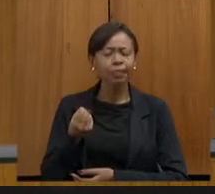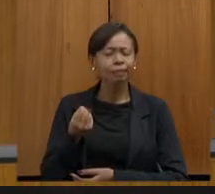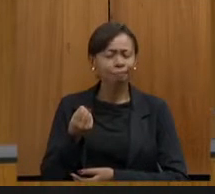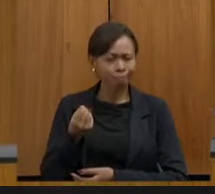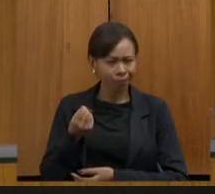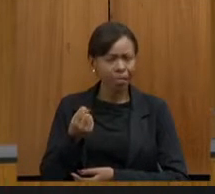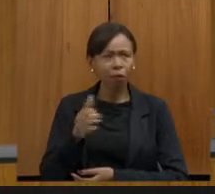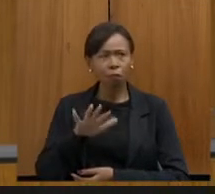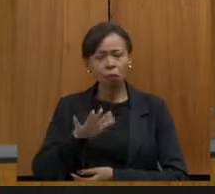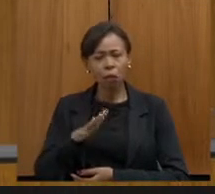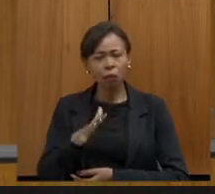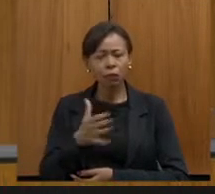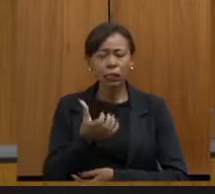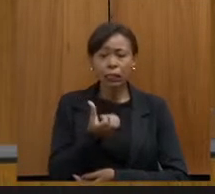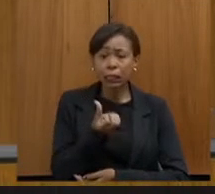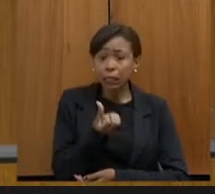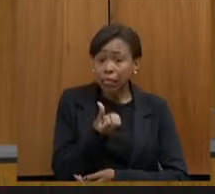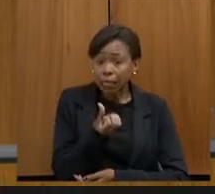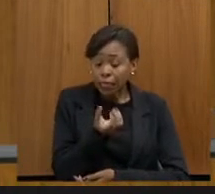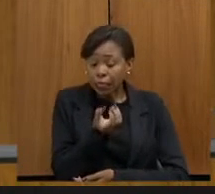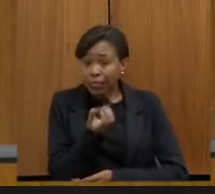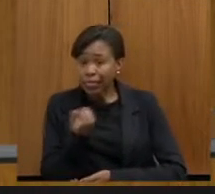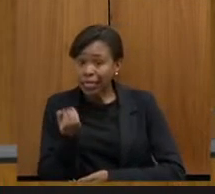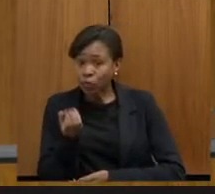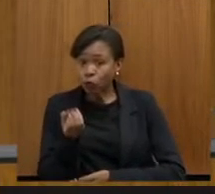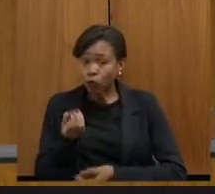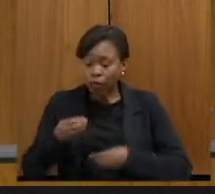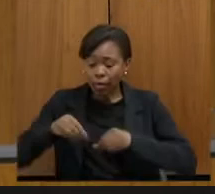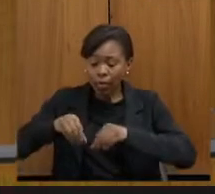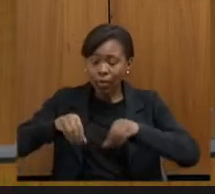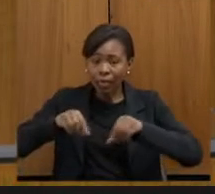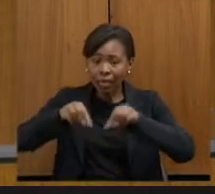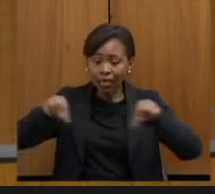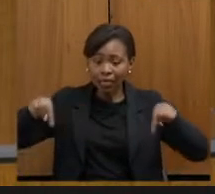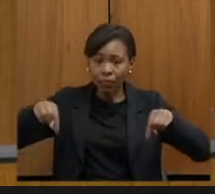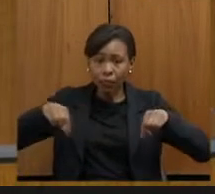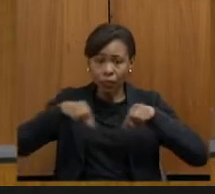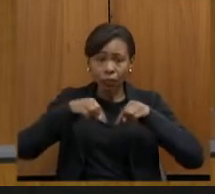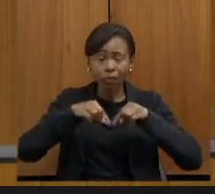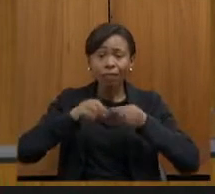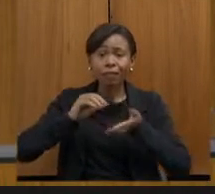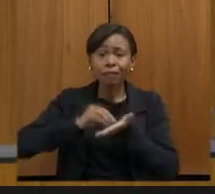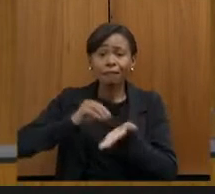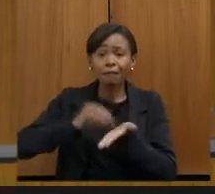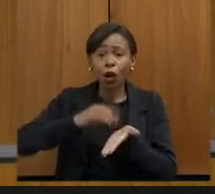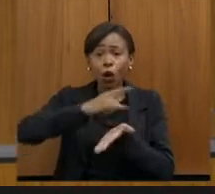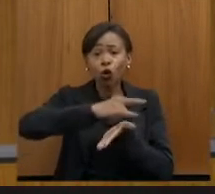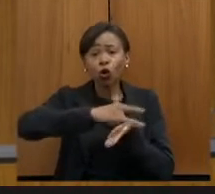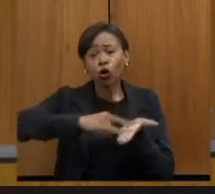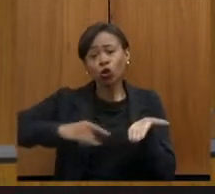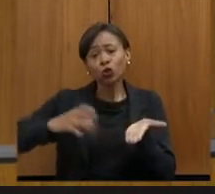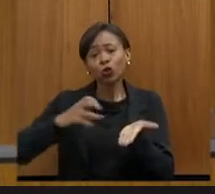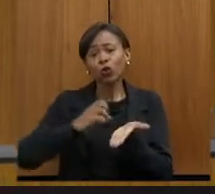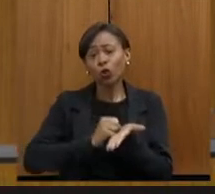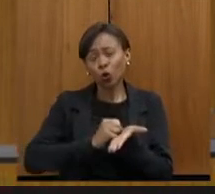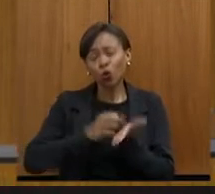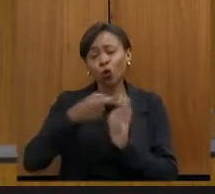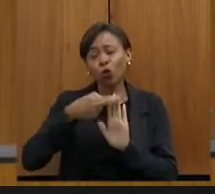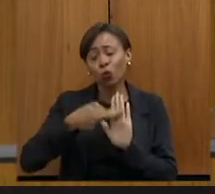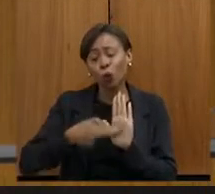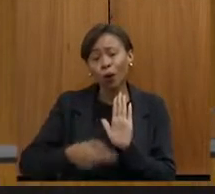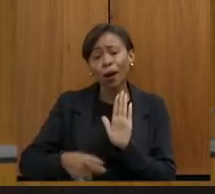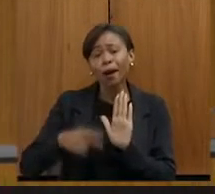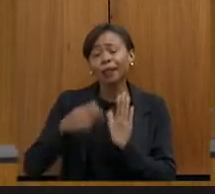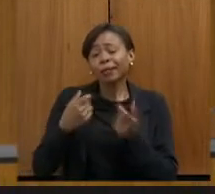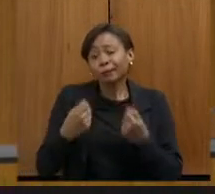cerca de 600 plantas, dependendo dessa regularização. E aí eu quero citar aqui, eu quero deixar bem